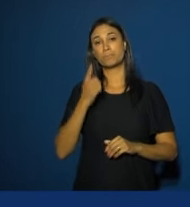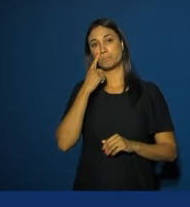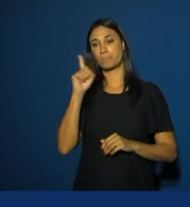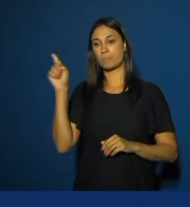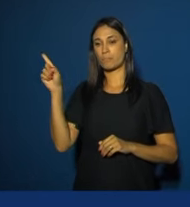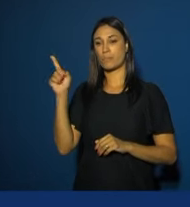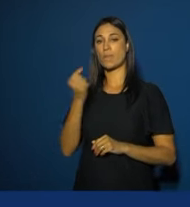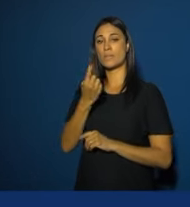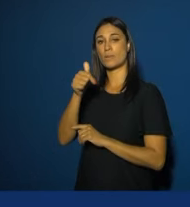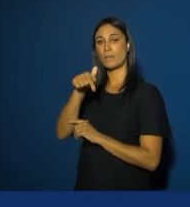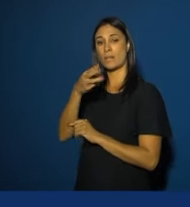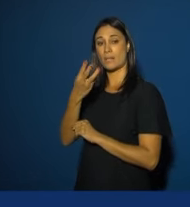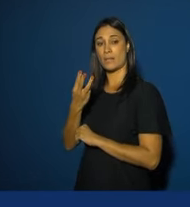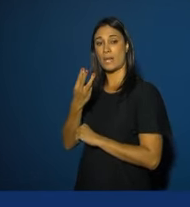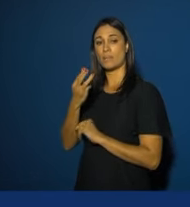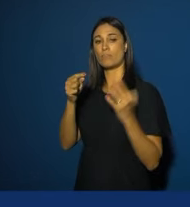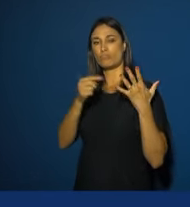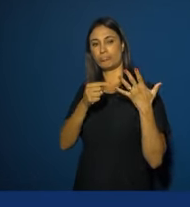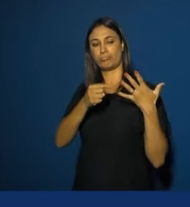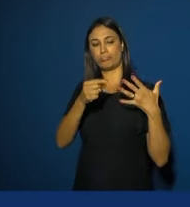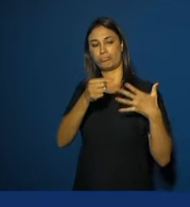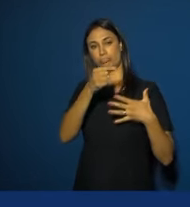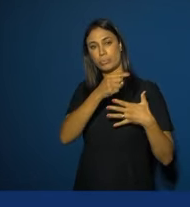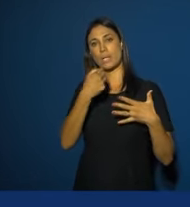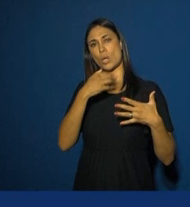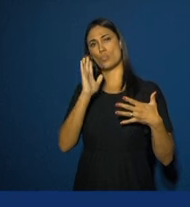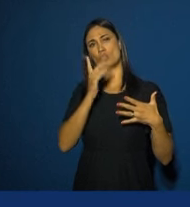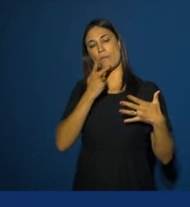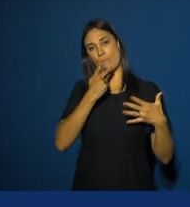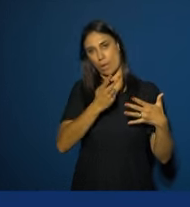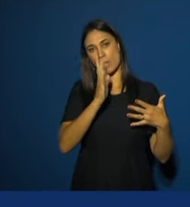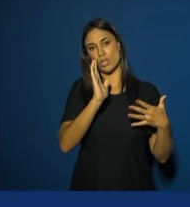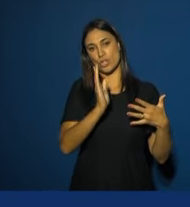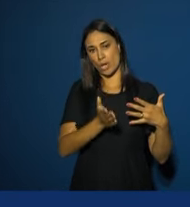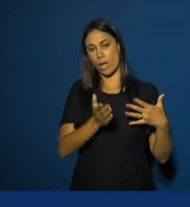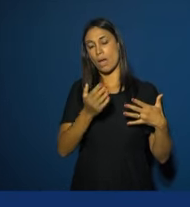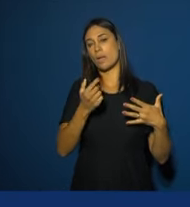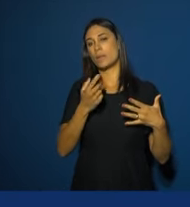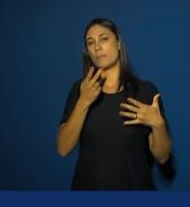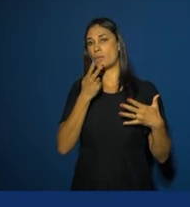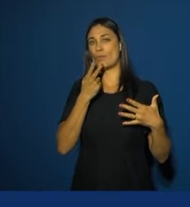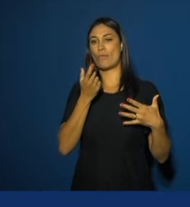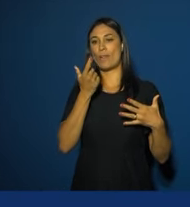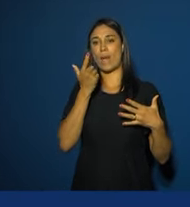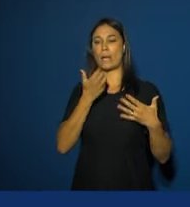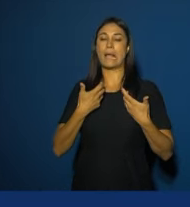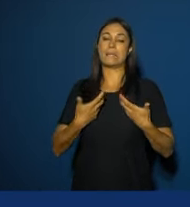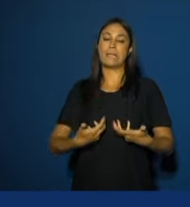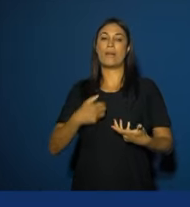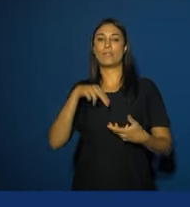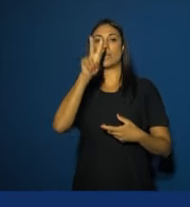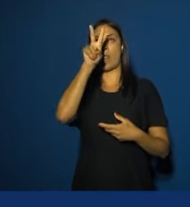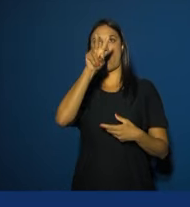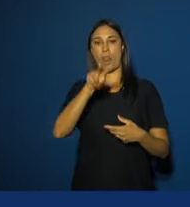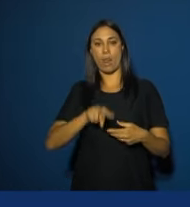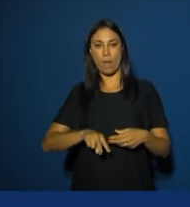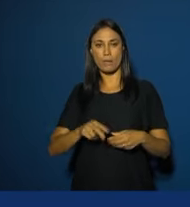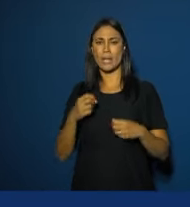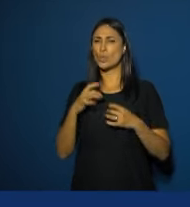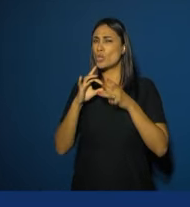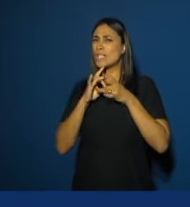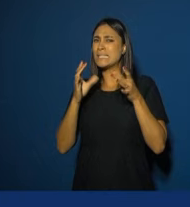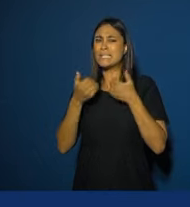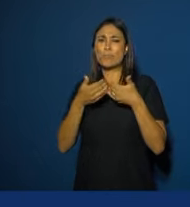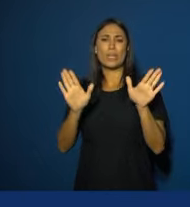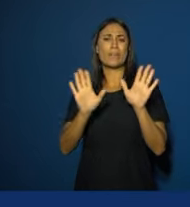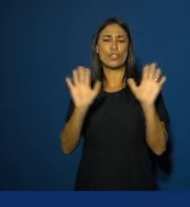as 173 medidas que eu me referi. Eu também não vou cansar vocês lendo. Isso tudo está